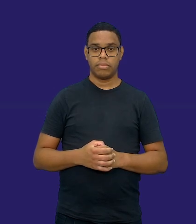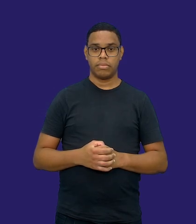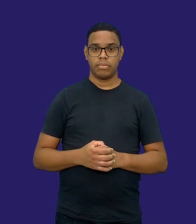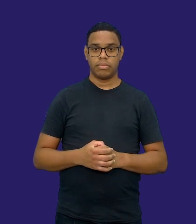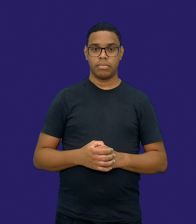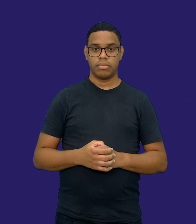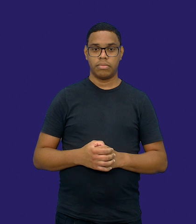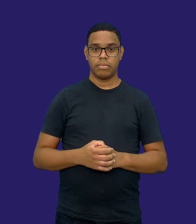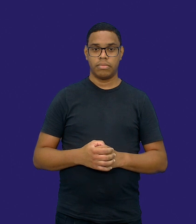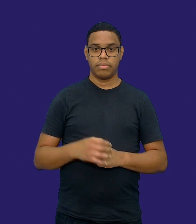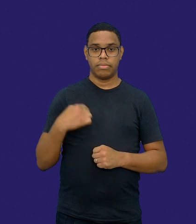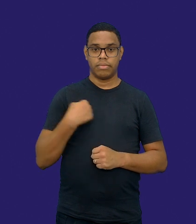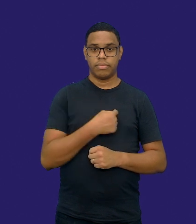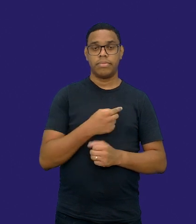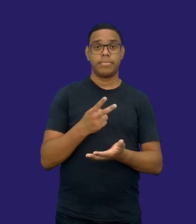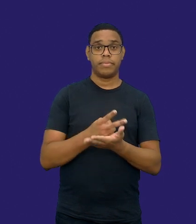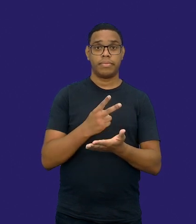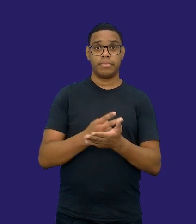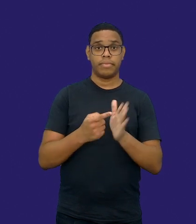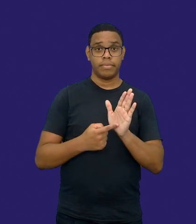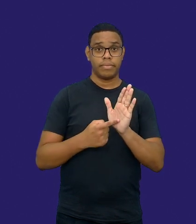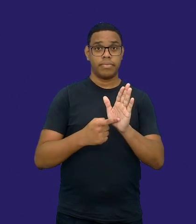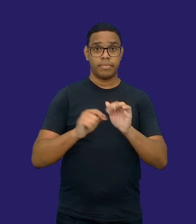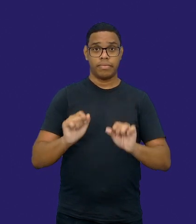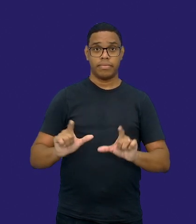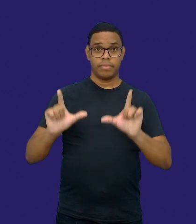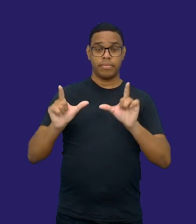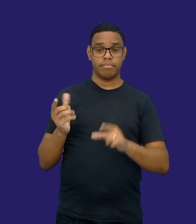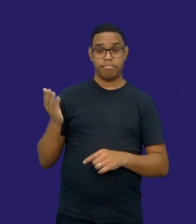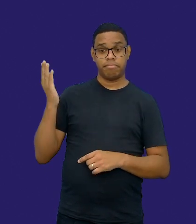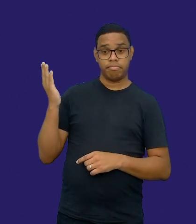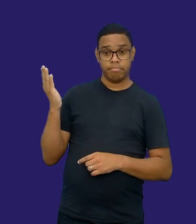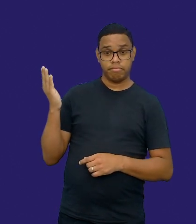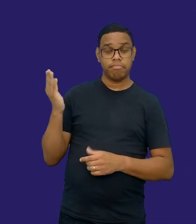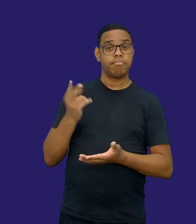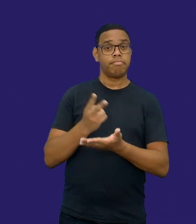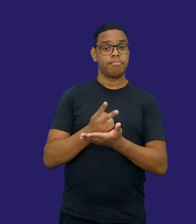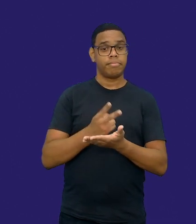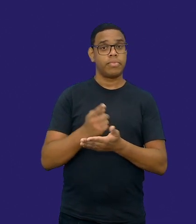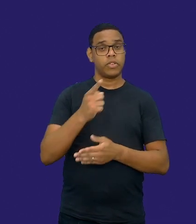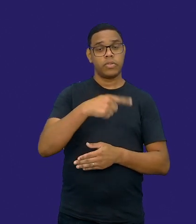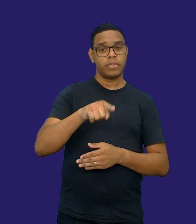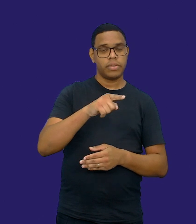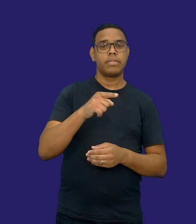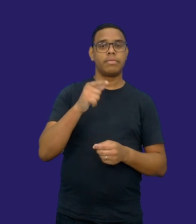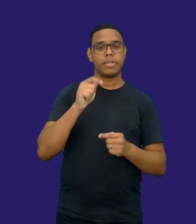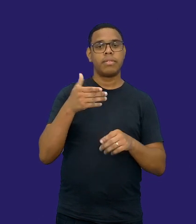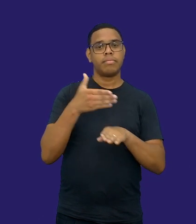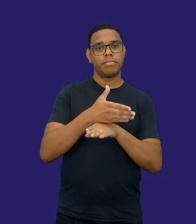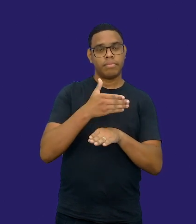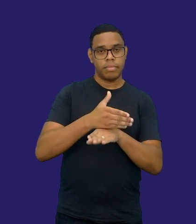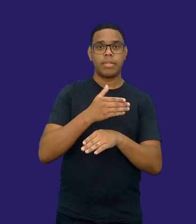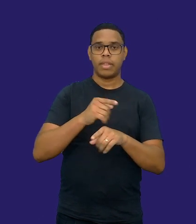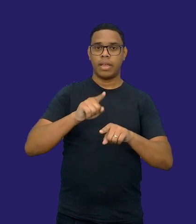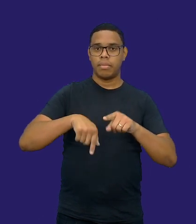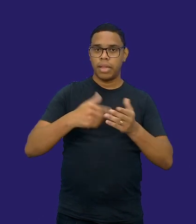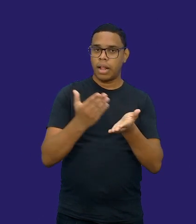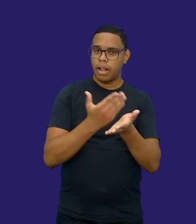Bom, a gente sempre inicia apresentando esse PPT aqui para vocês, gente, para que vocês, onde vocês terão acesso ao